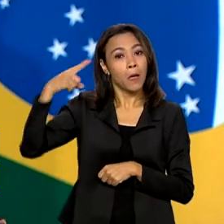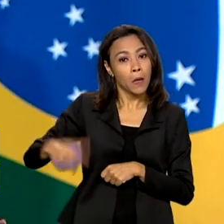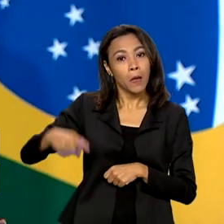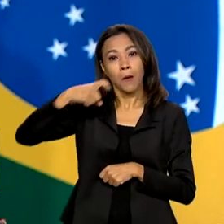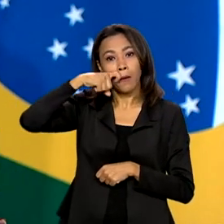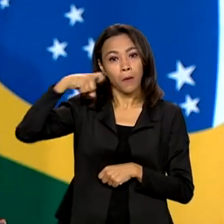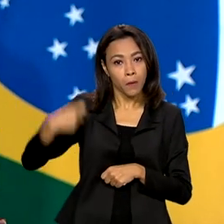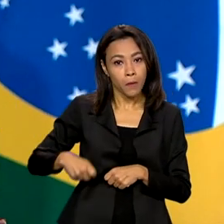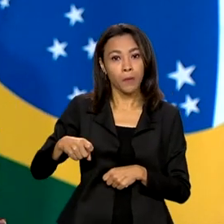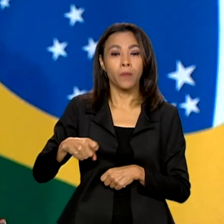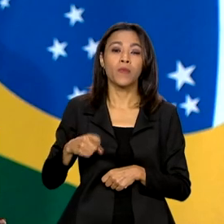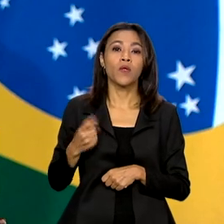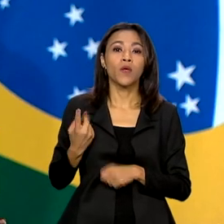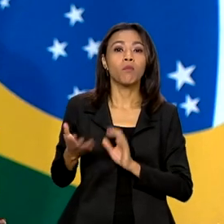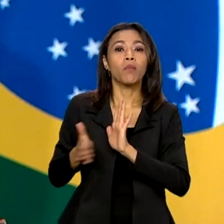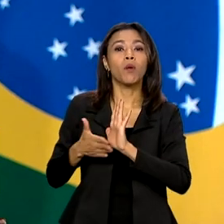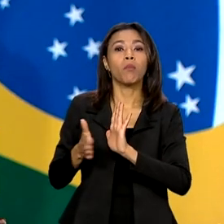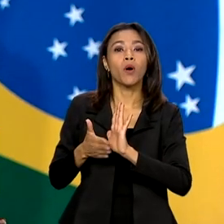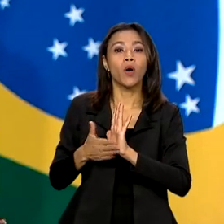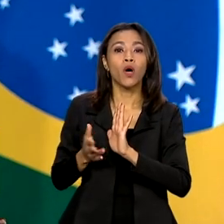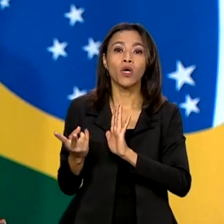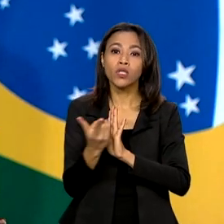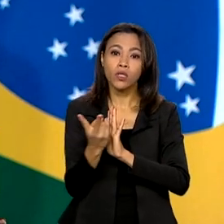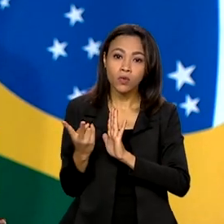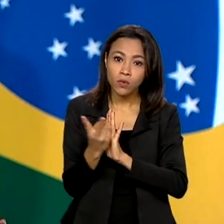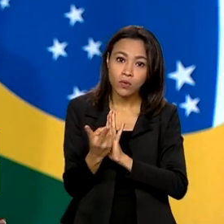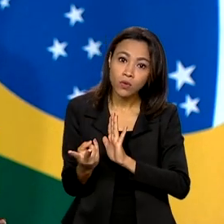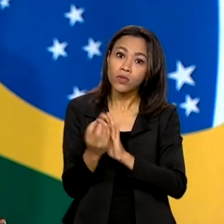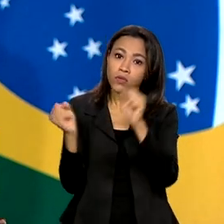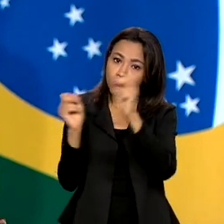colocar uma proposta de paz na mesa